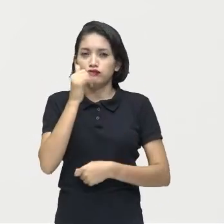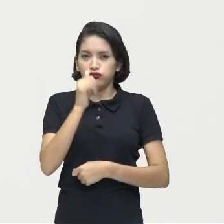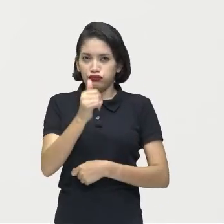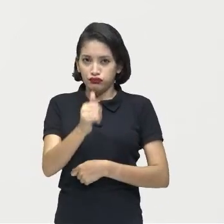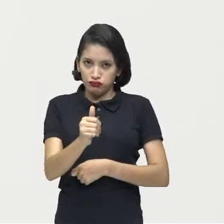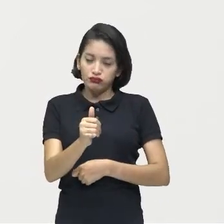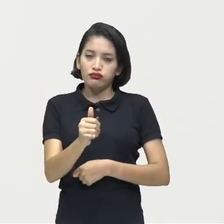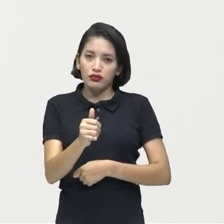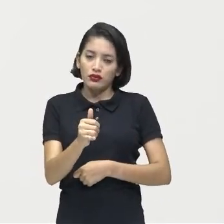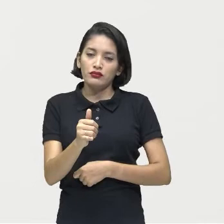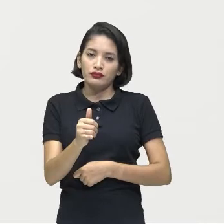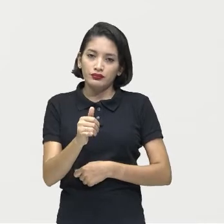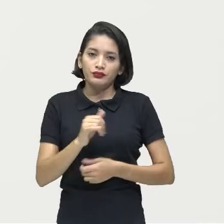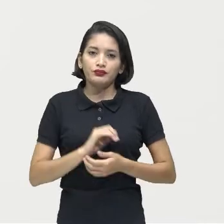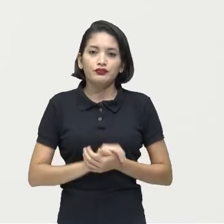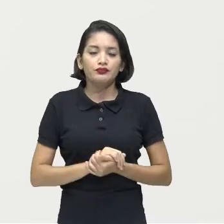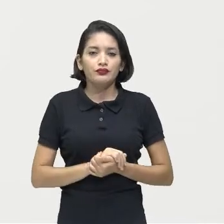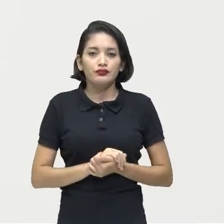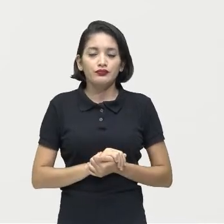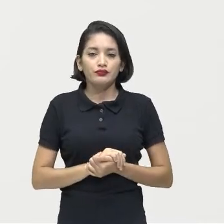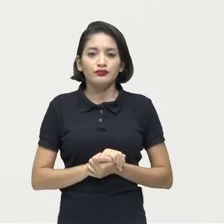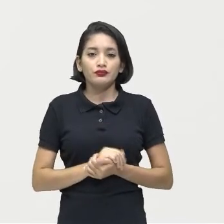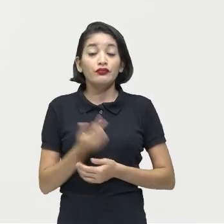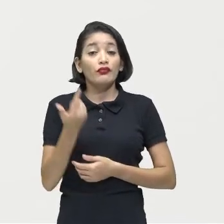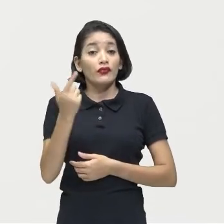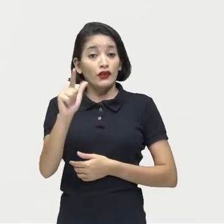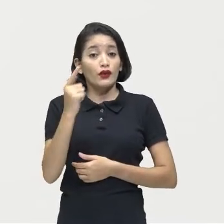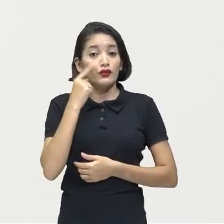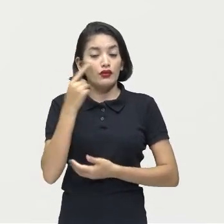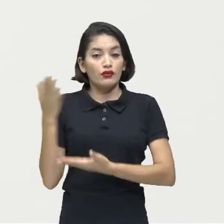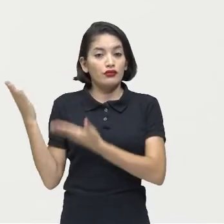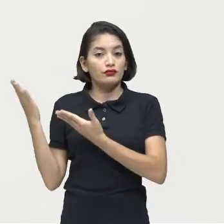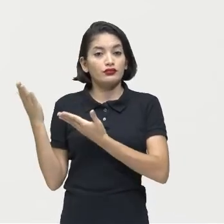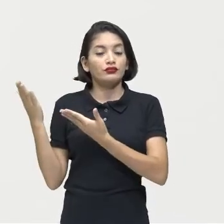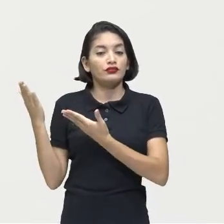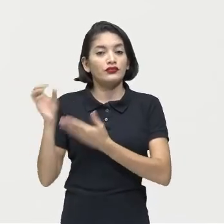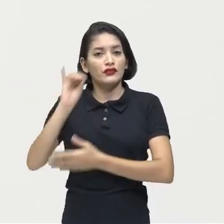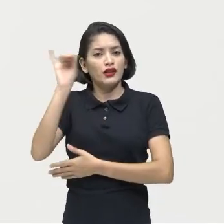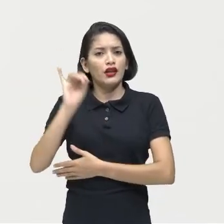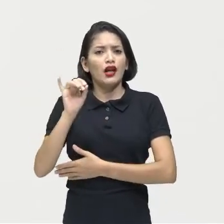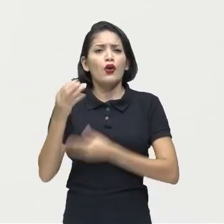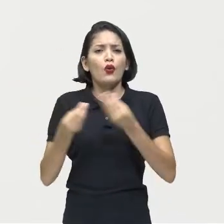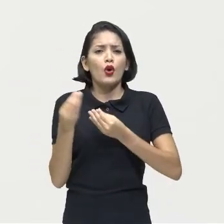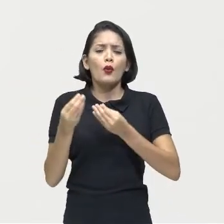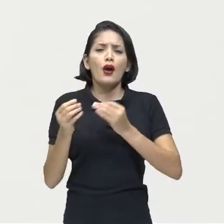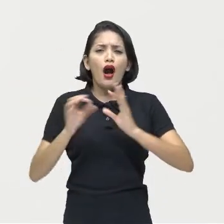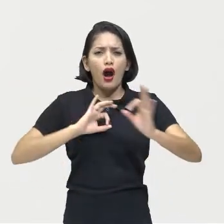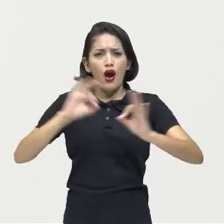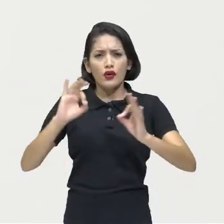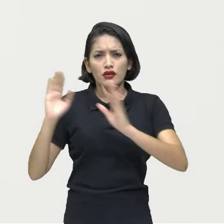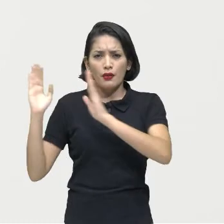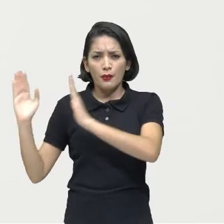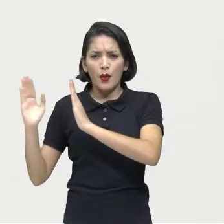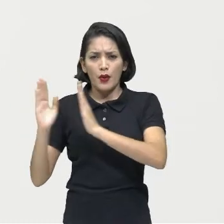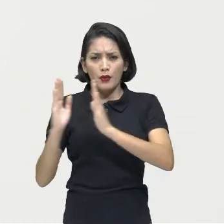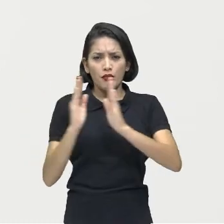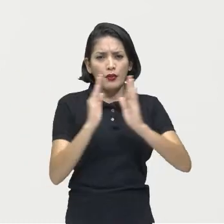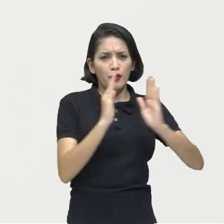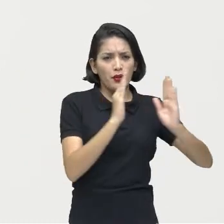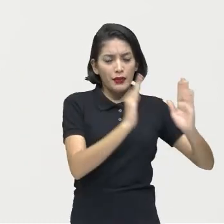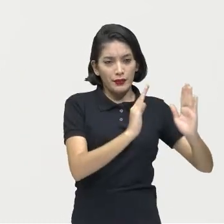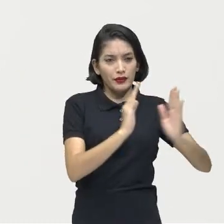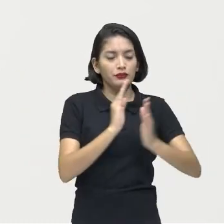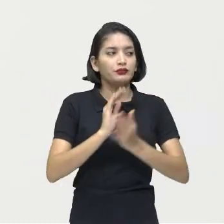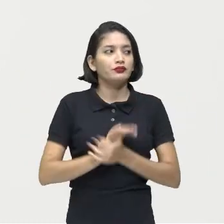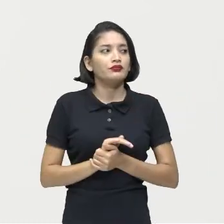energia, produzir ATP. Aqui na próxima imagem, a gente observa esse esquema da respiração celular.